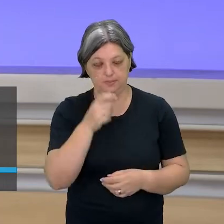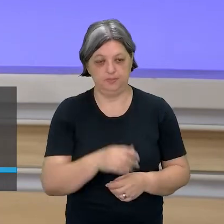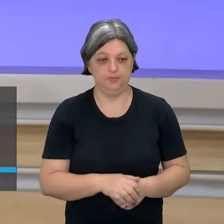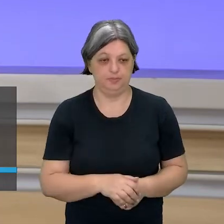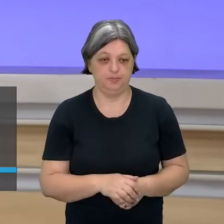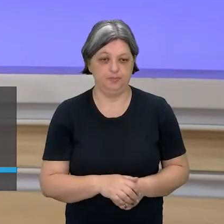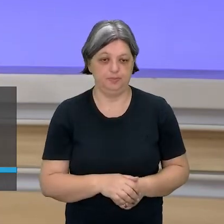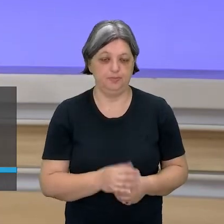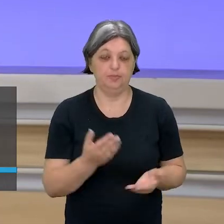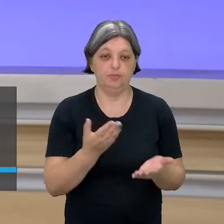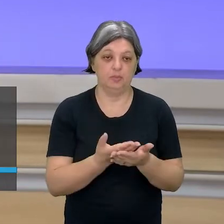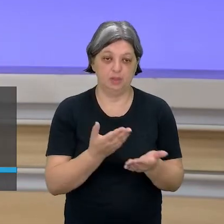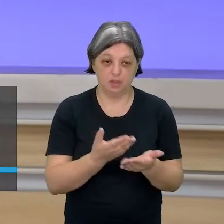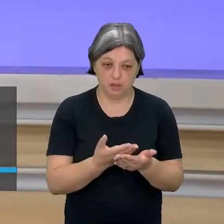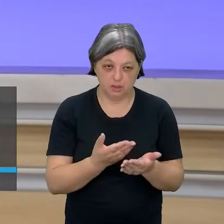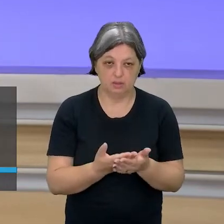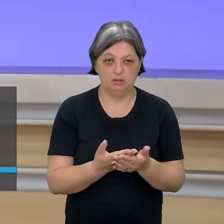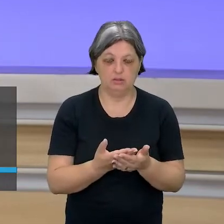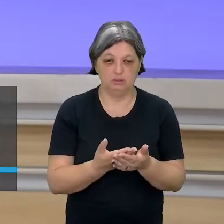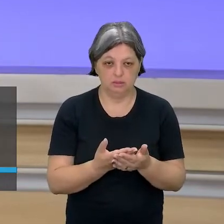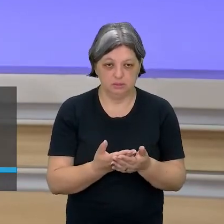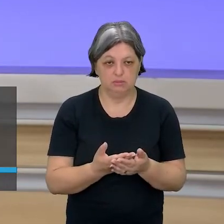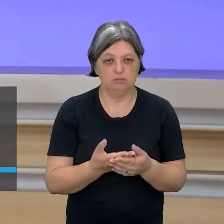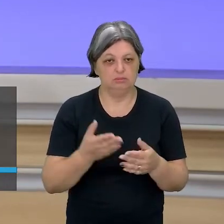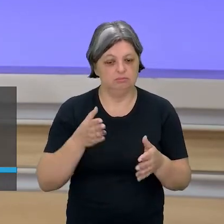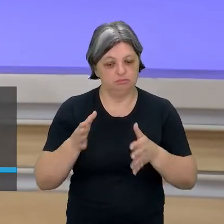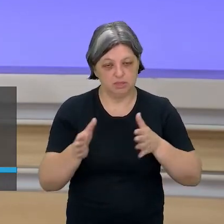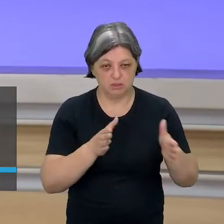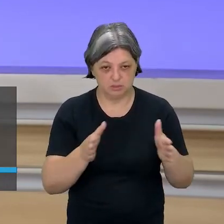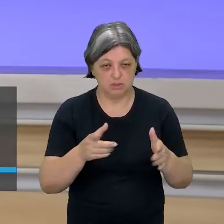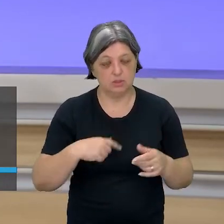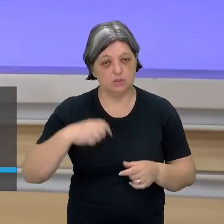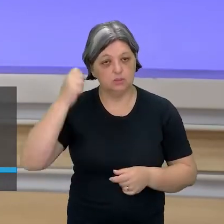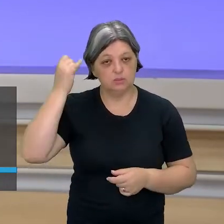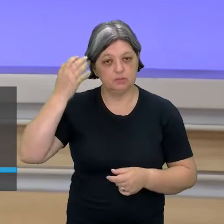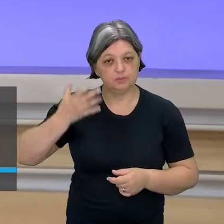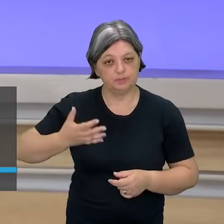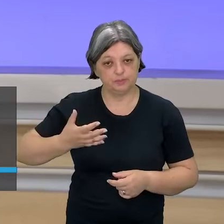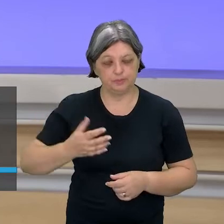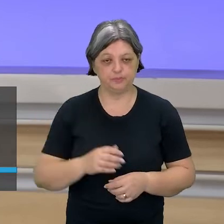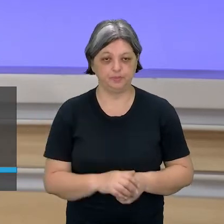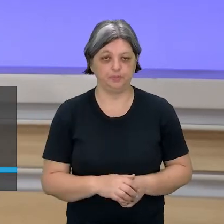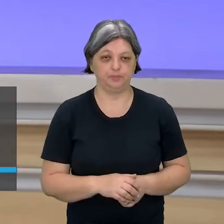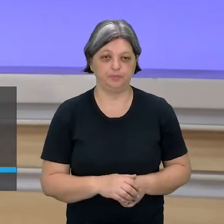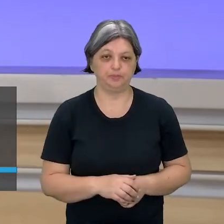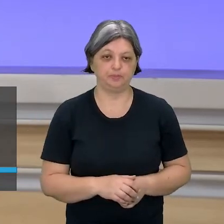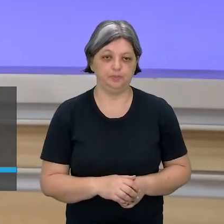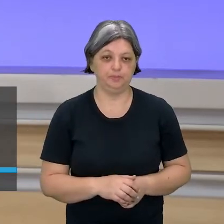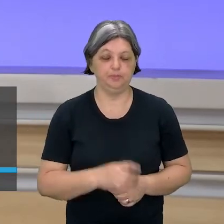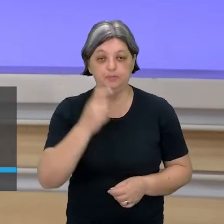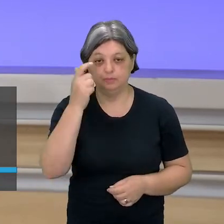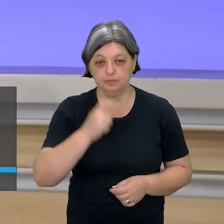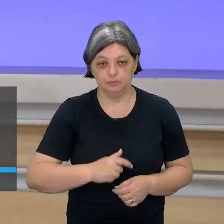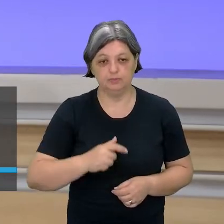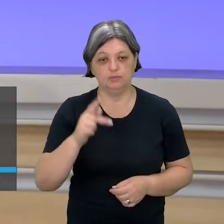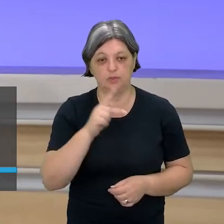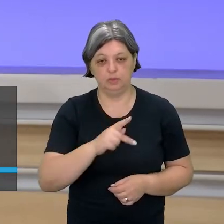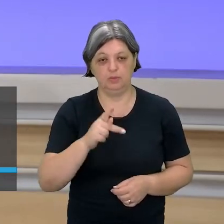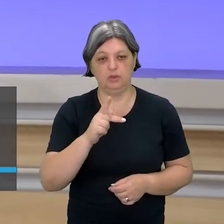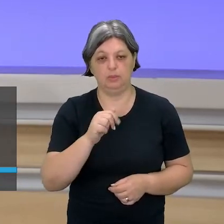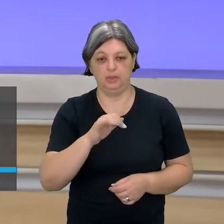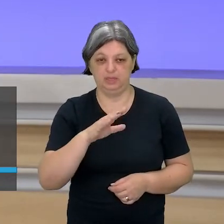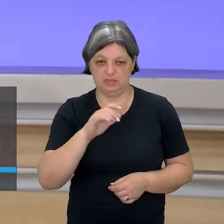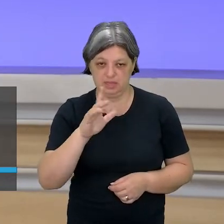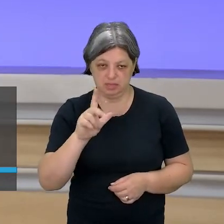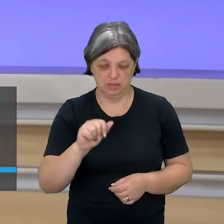nossa aula fique aí, olha, cada vez mais acessível, vou fazer a minha descrição para vocês. Eu sou a professora